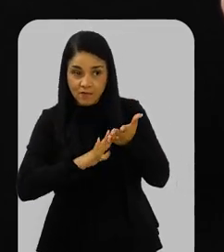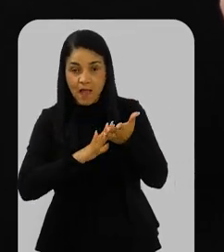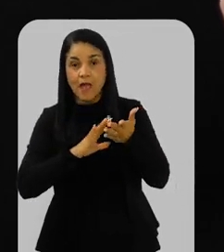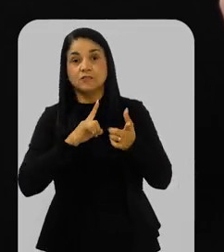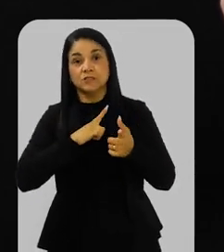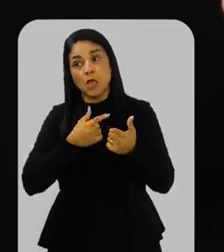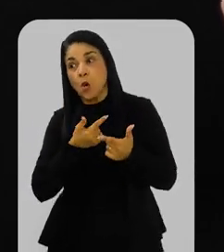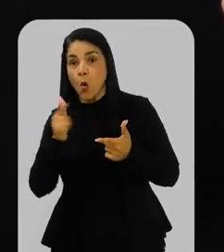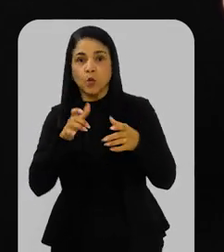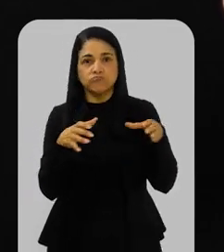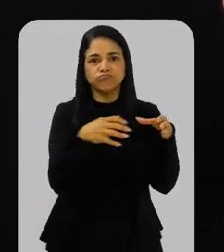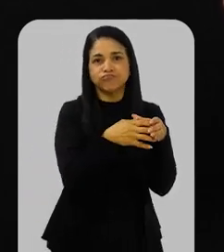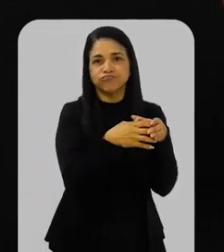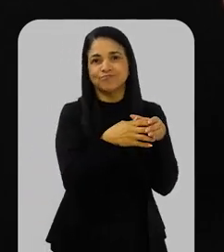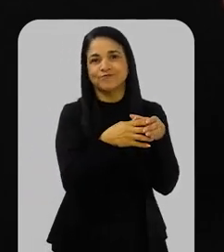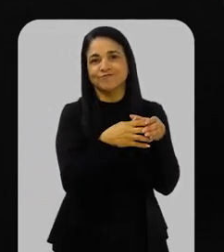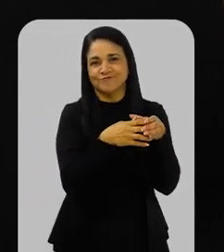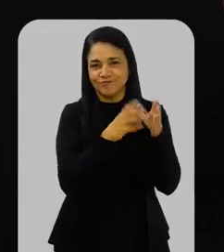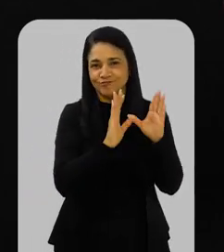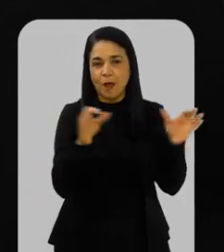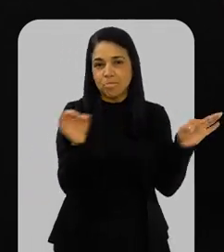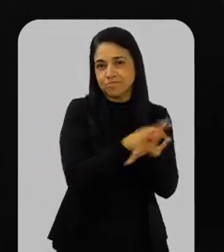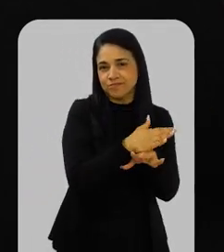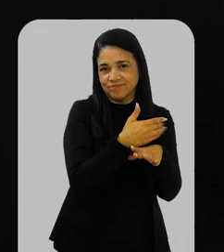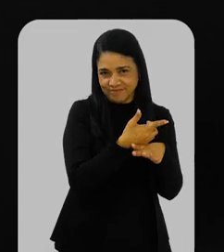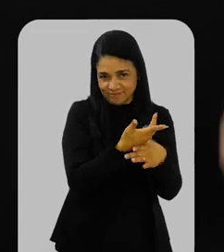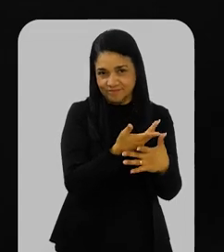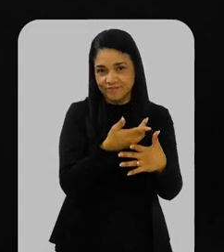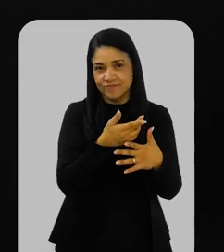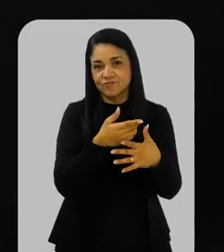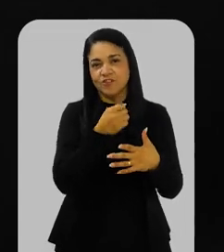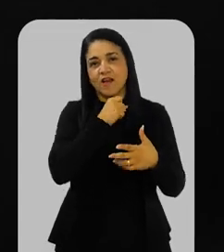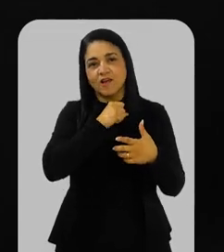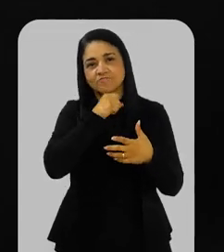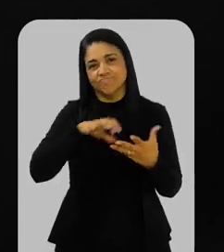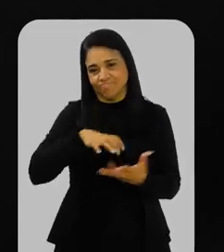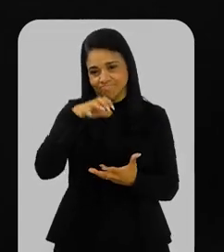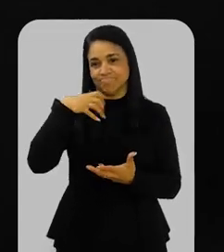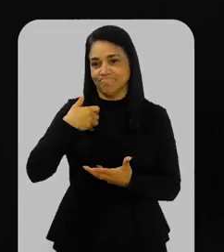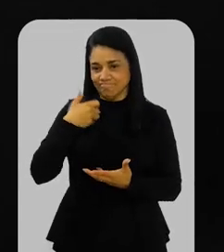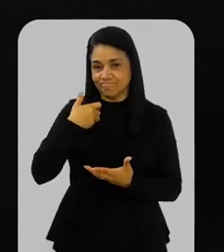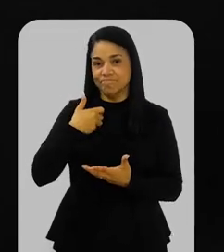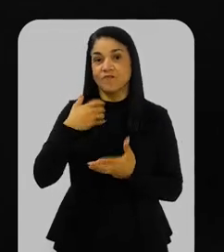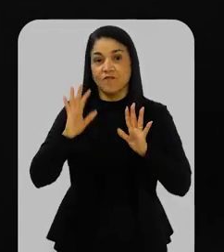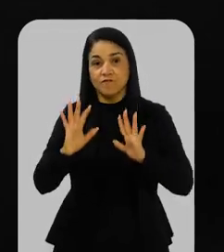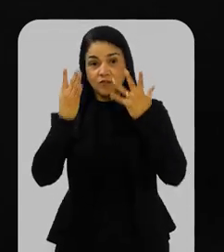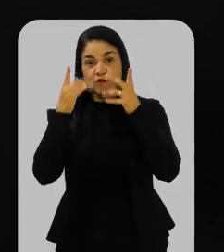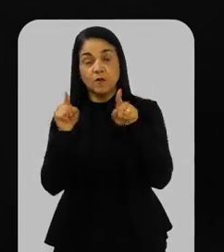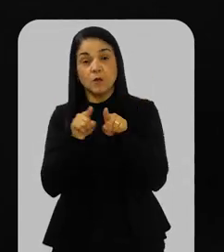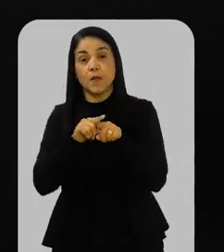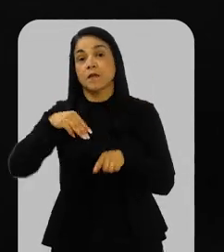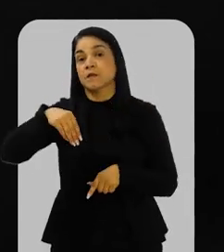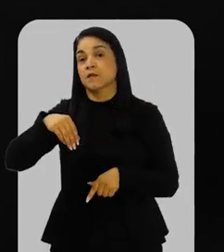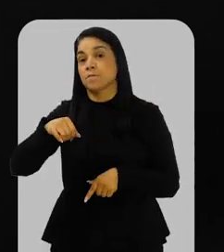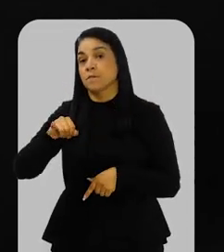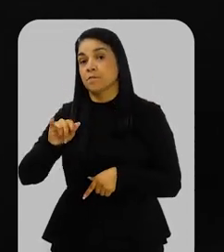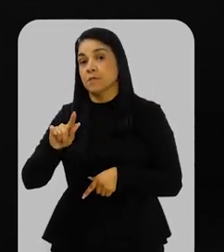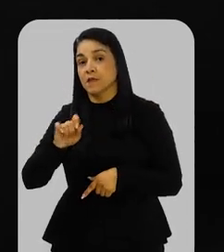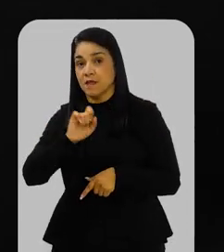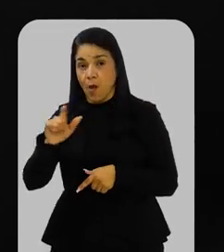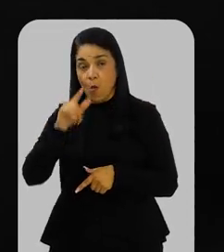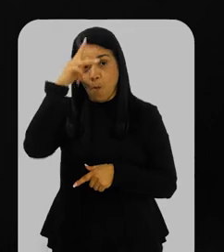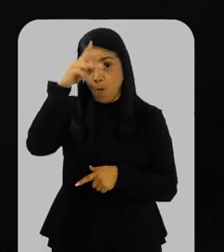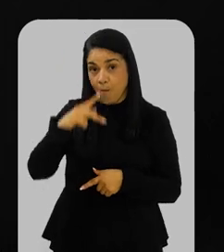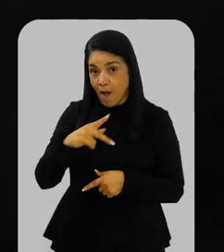de dentro de outras equipes de artistas já antigos de dentro do festival, que muitos aprenderam com o irmão Miguel de Pasquale, que era